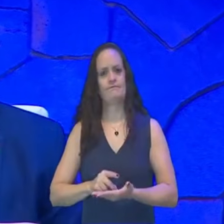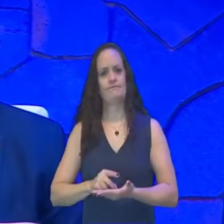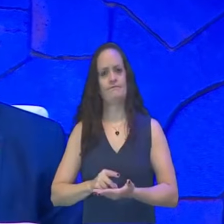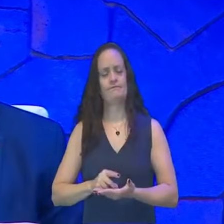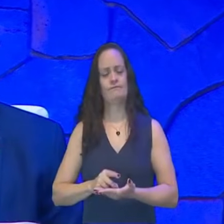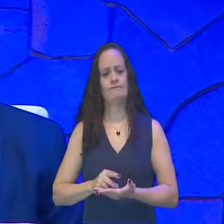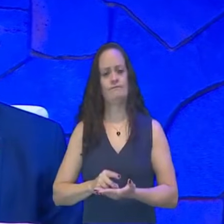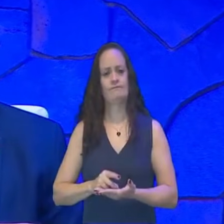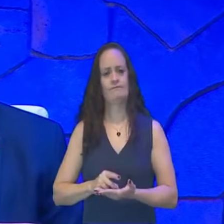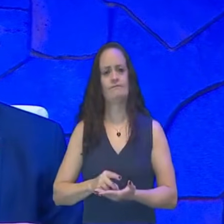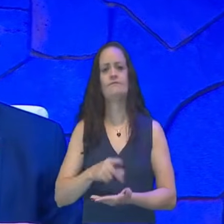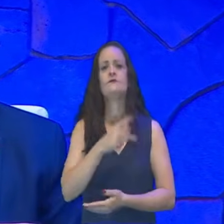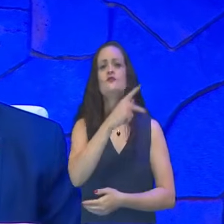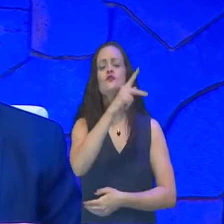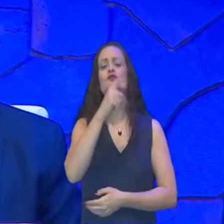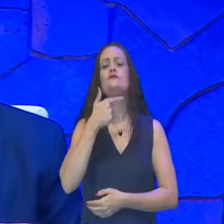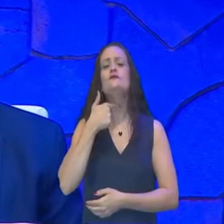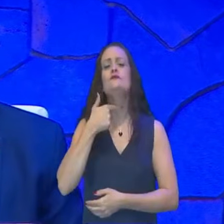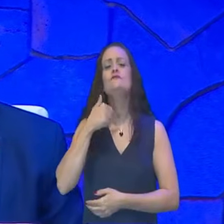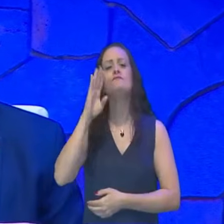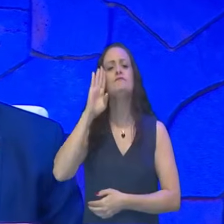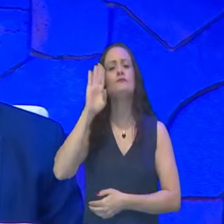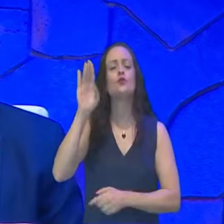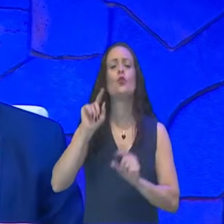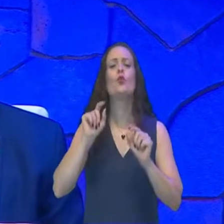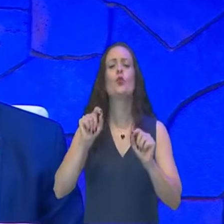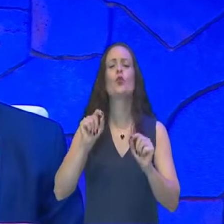Aonde estão os nossos afetos reais?